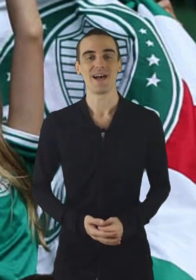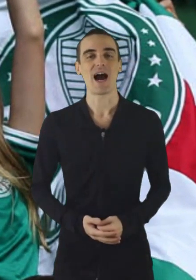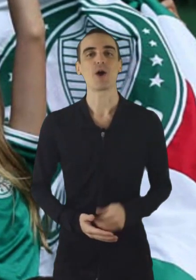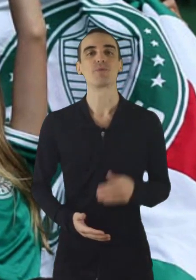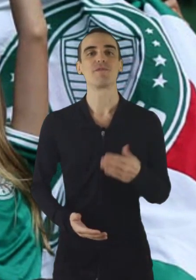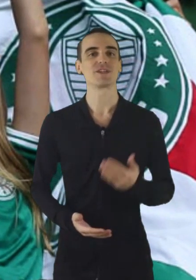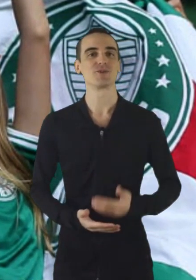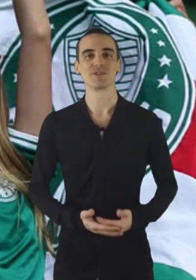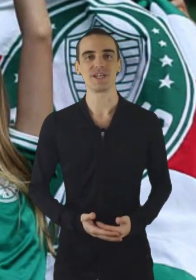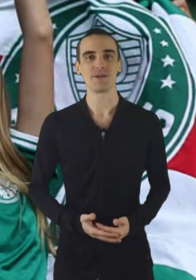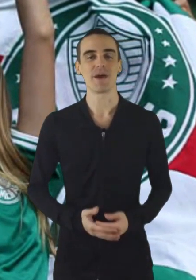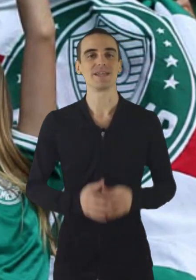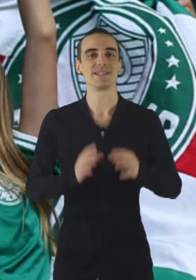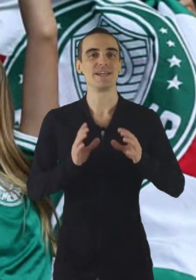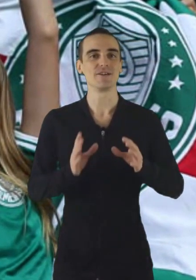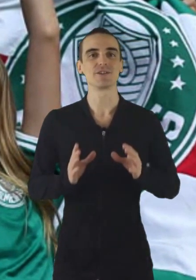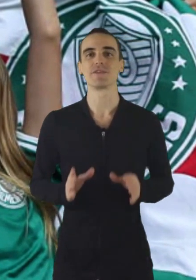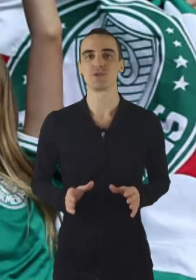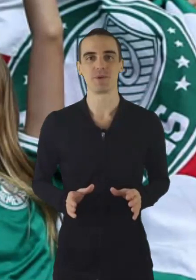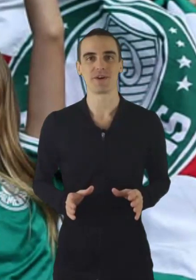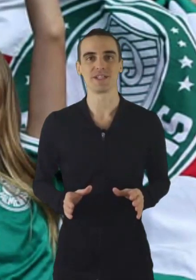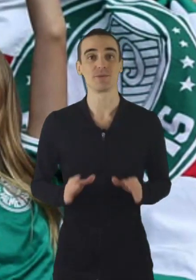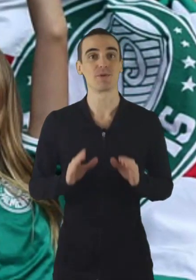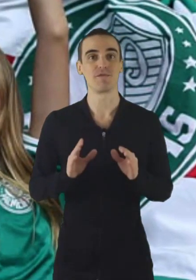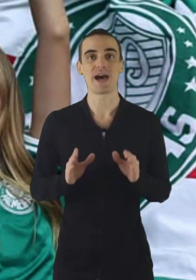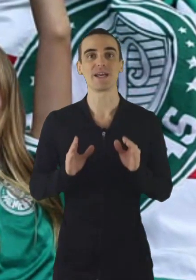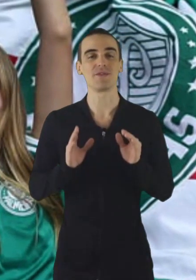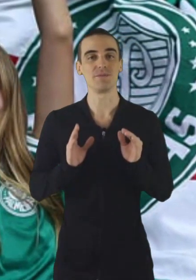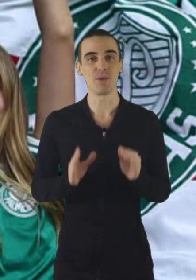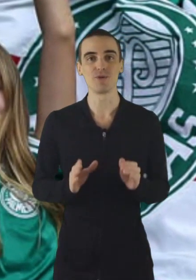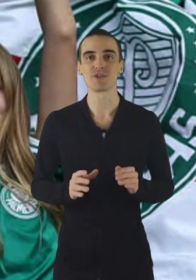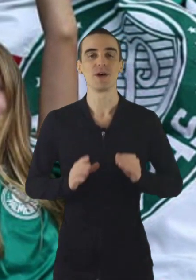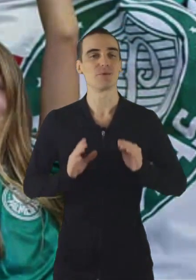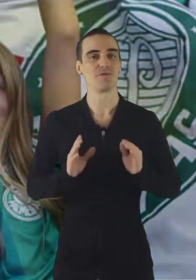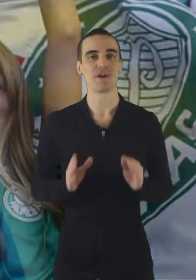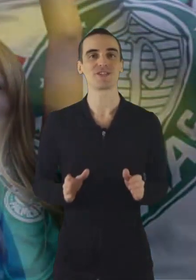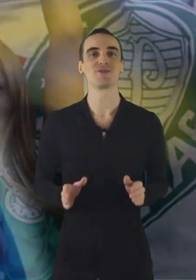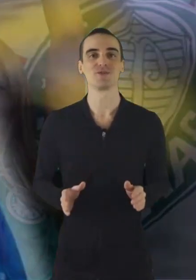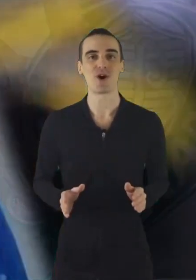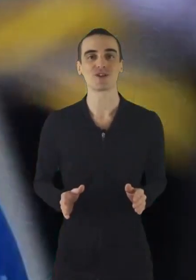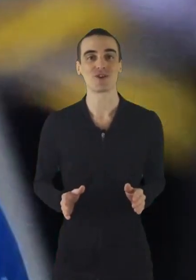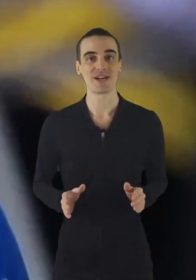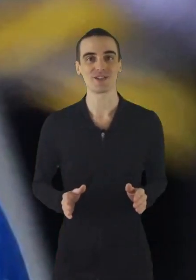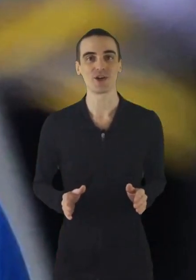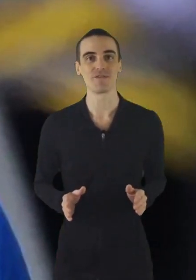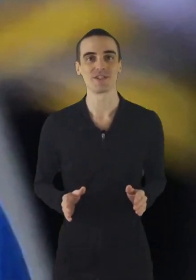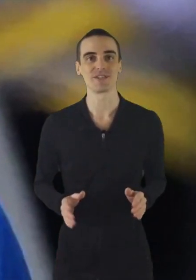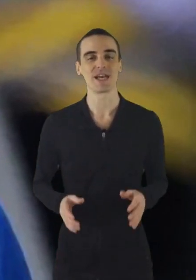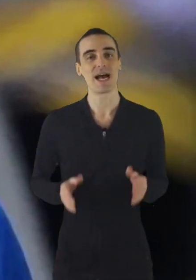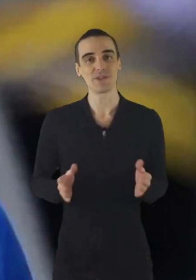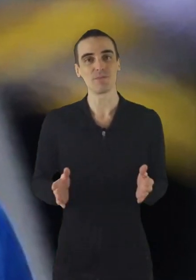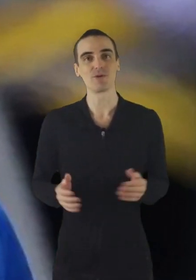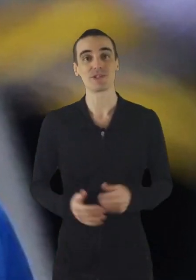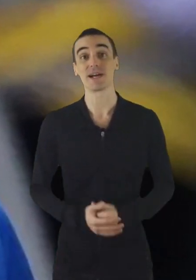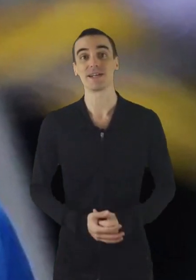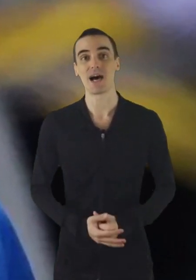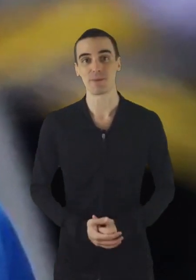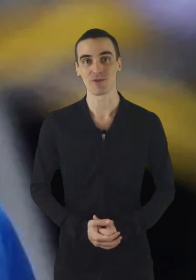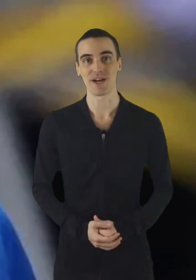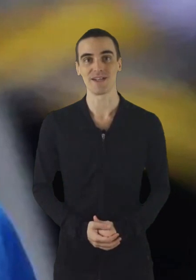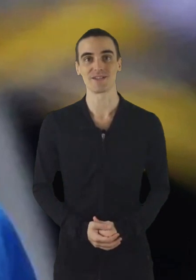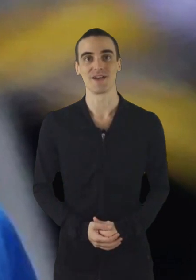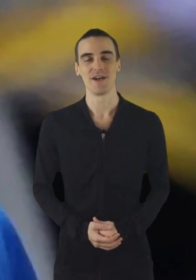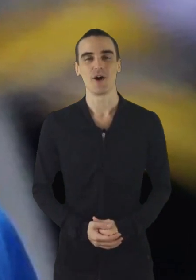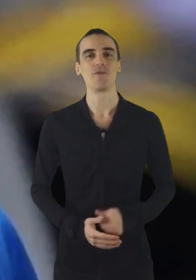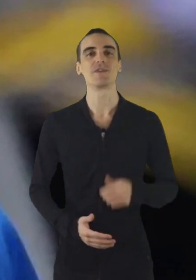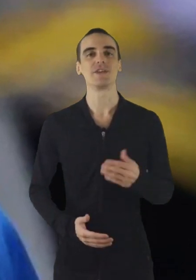essa bomba no Palmeiras que pegou todos de surpresa empresário entra em ação e negócio por Abel Ferreira pode ter reviravolta no Palmeiras e situação de Patrick